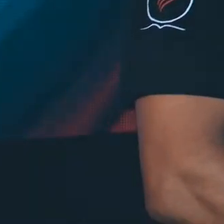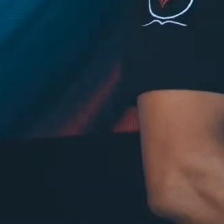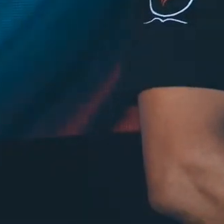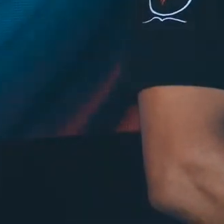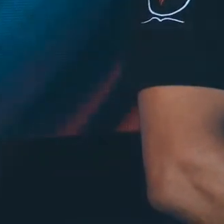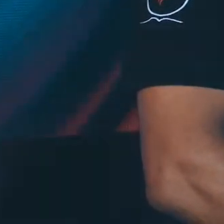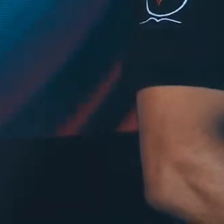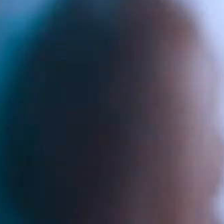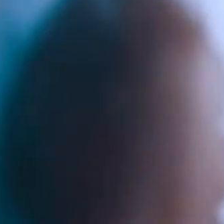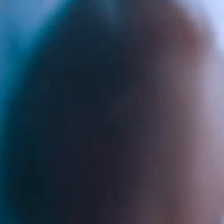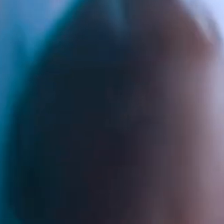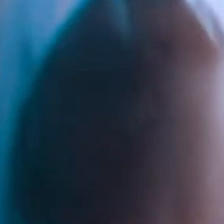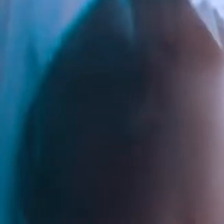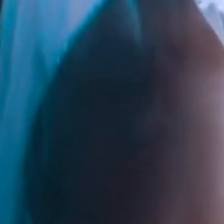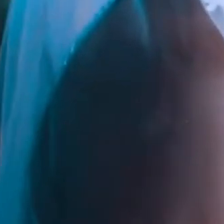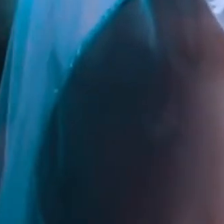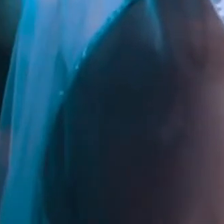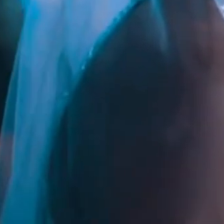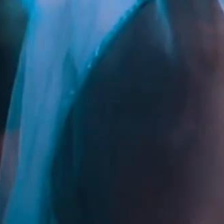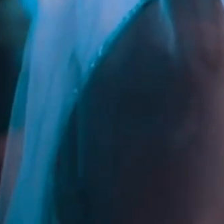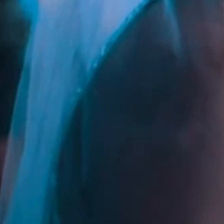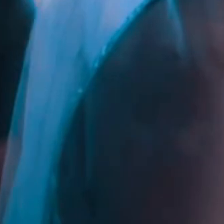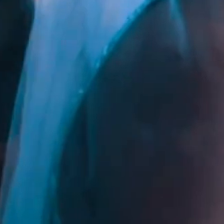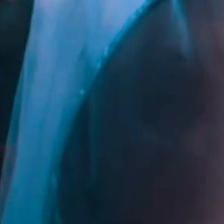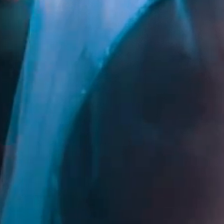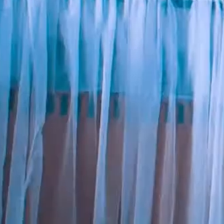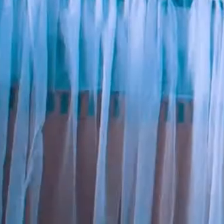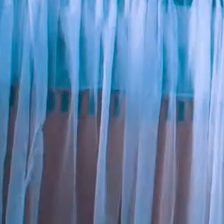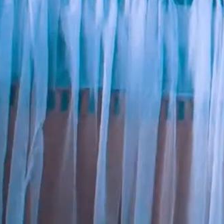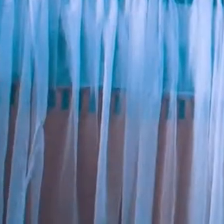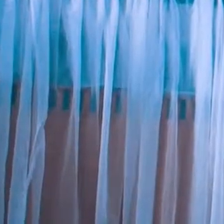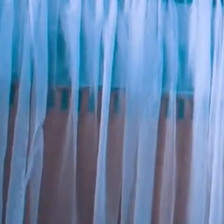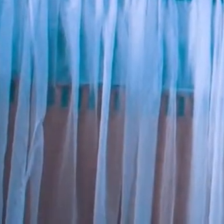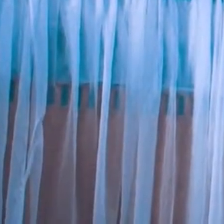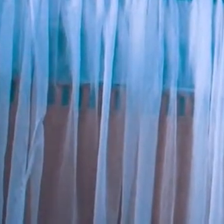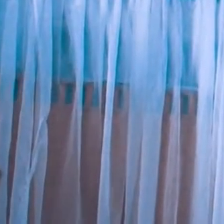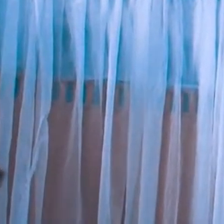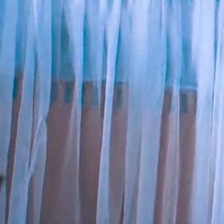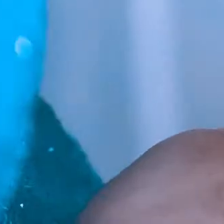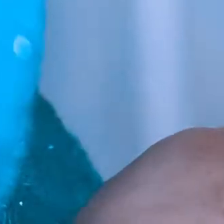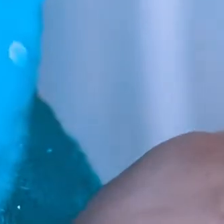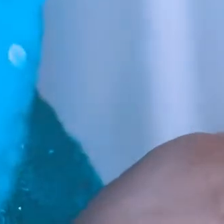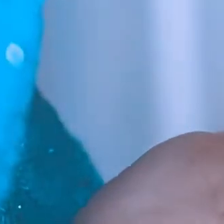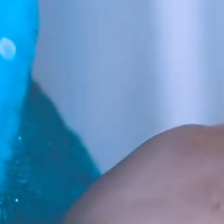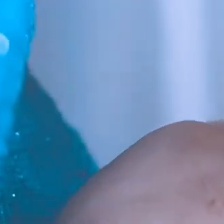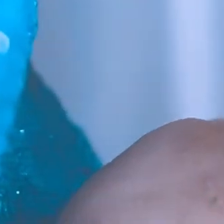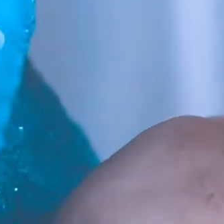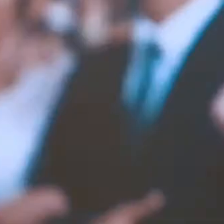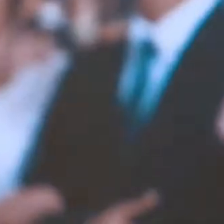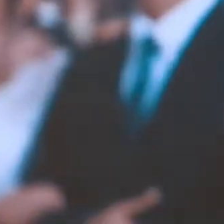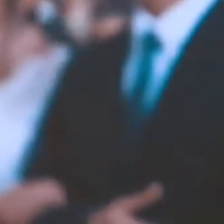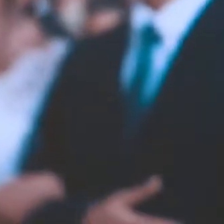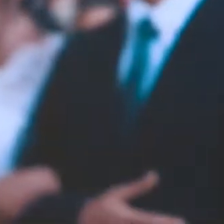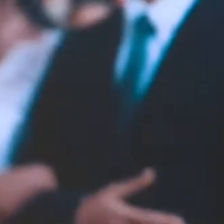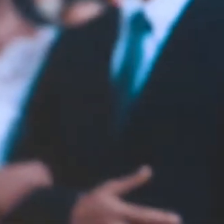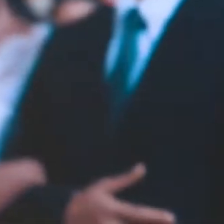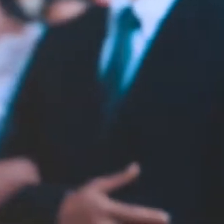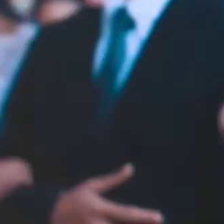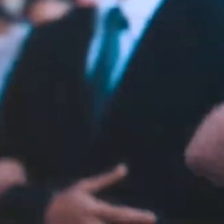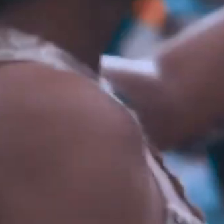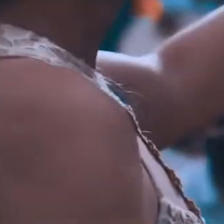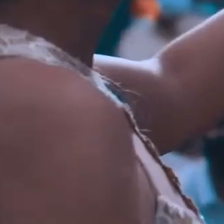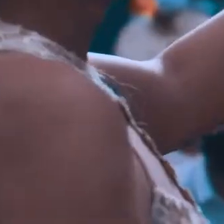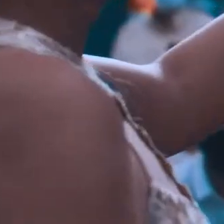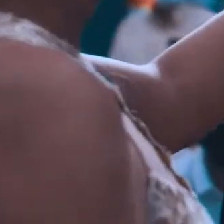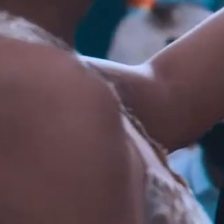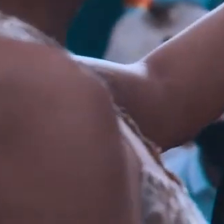se preparando para casar. E ao final do ano, encerramos o ano com um casamento coletivo para todos aqueles que querem ter a oportunidade de casar